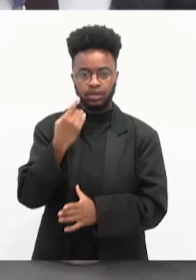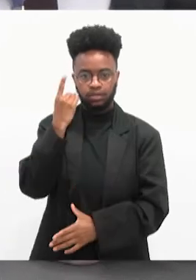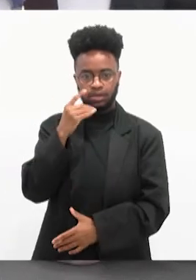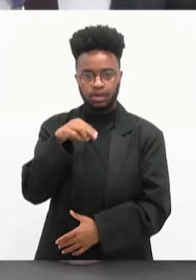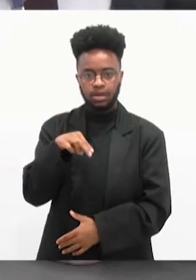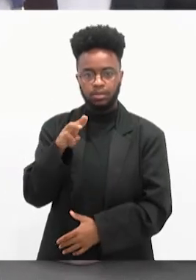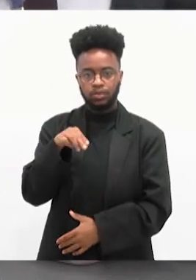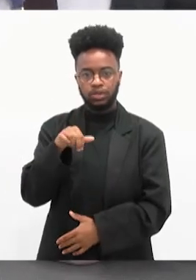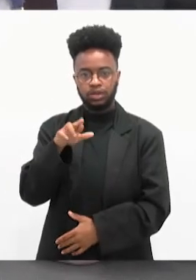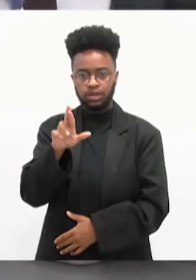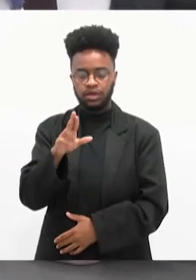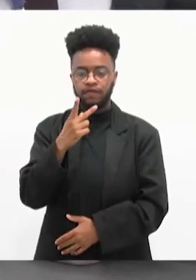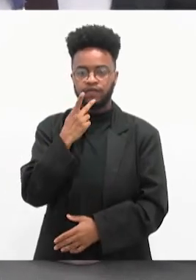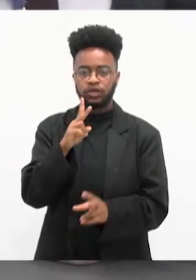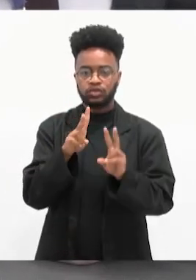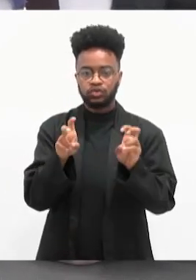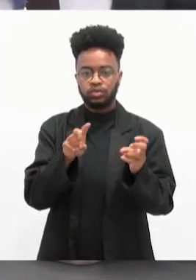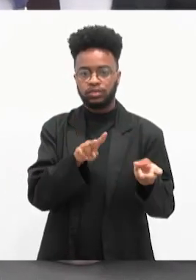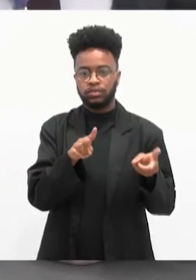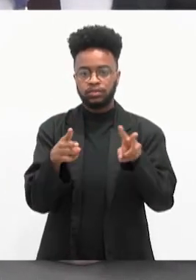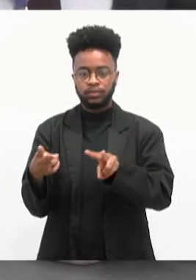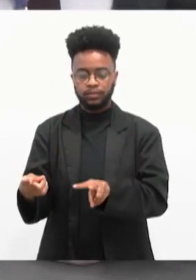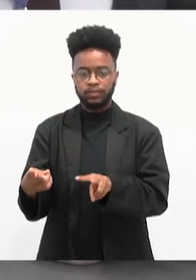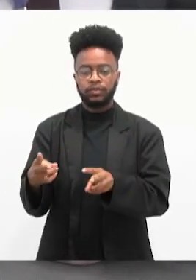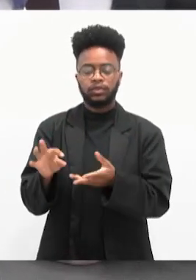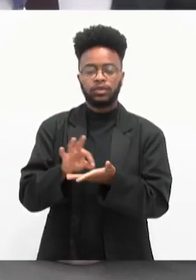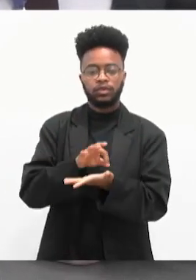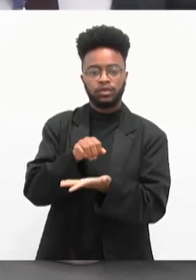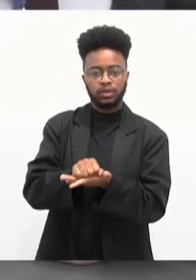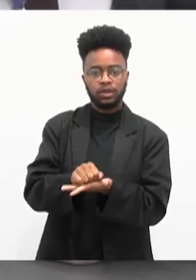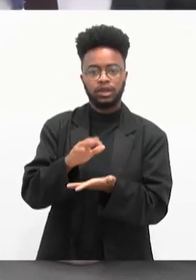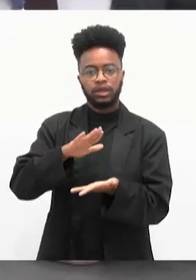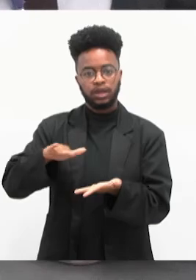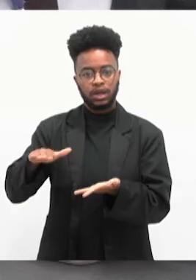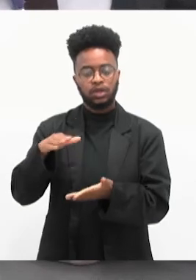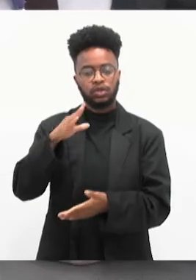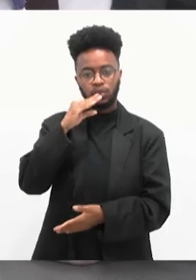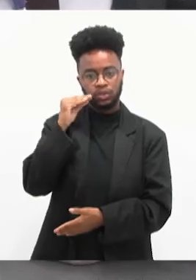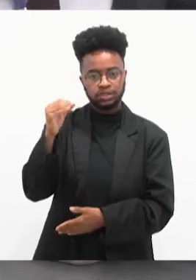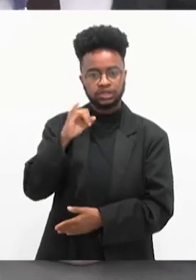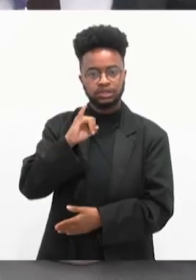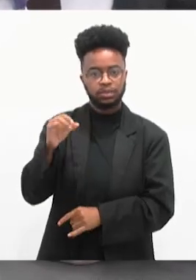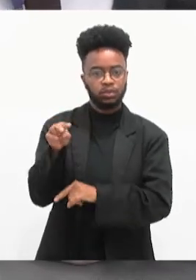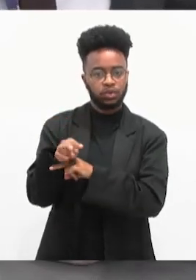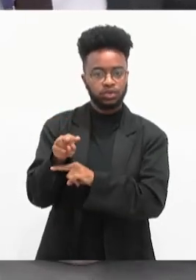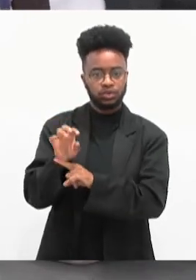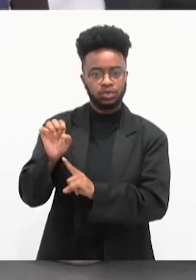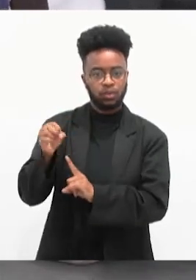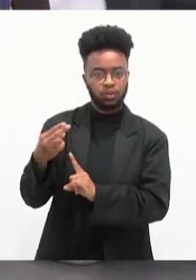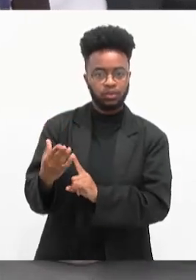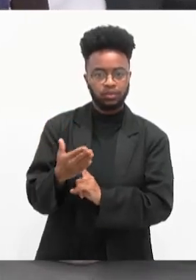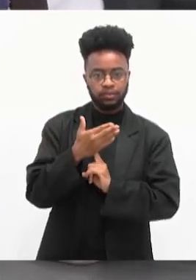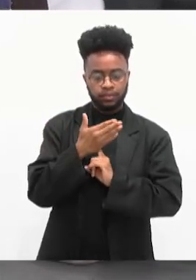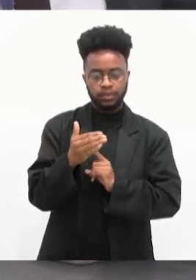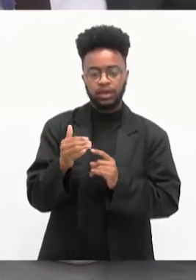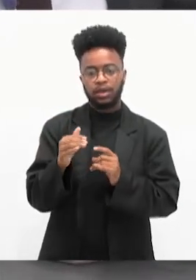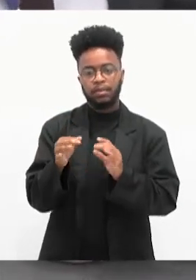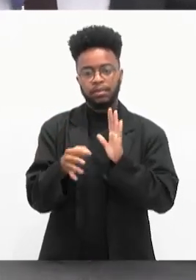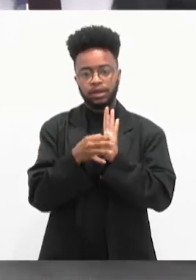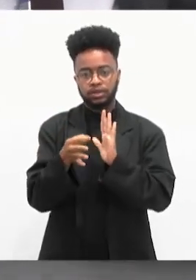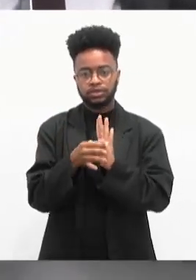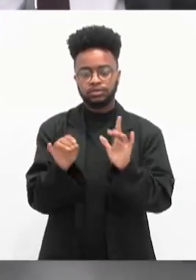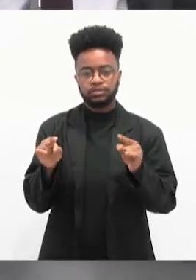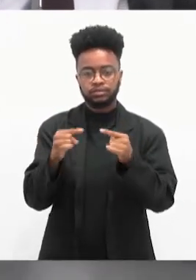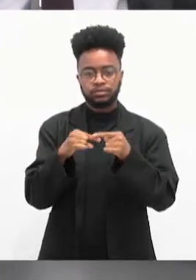dispõe sobre a transferência e matrícula para crianças e adolescentes em medida de proteção de acolhimento. O parecer é pela constitucionalidade.